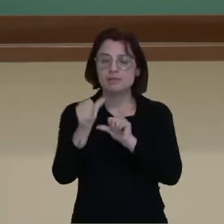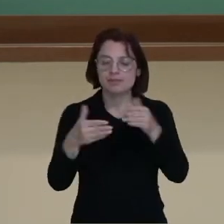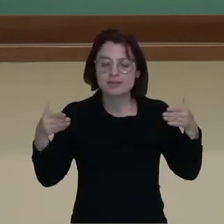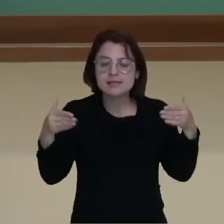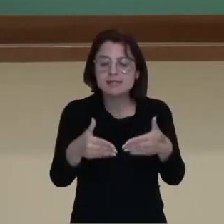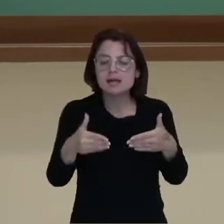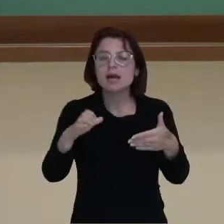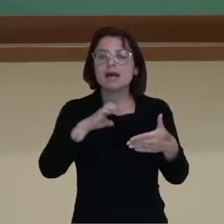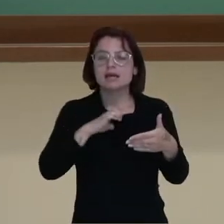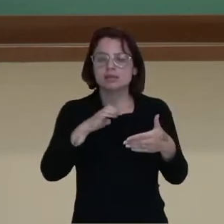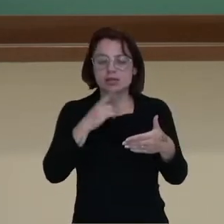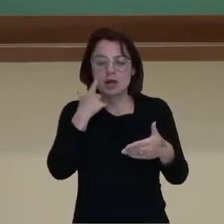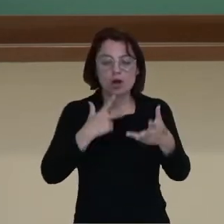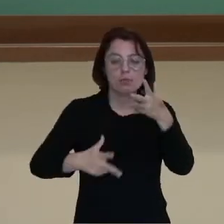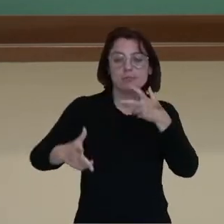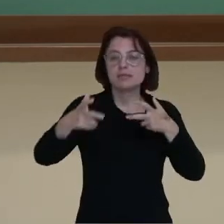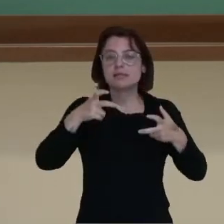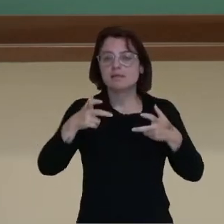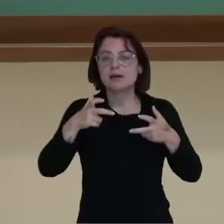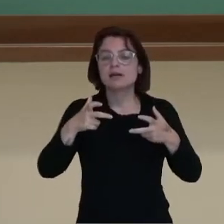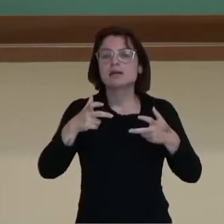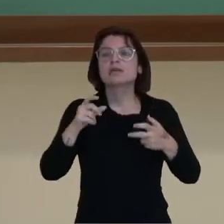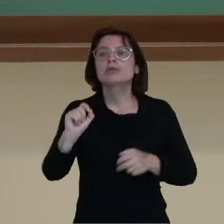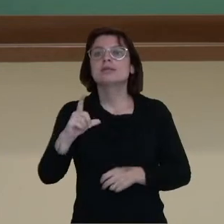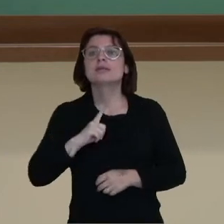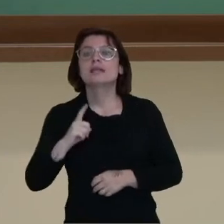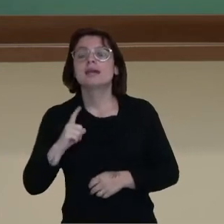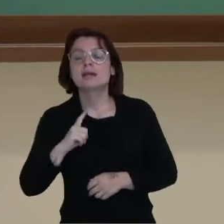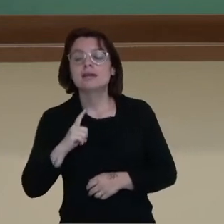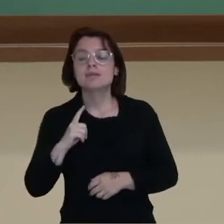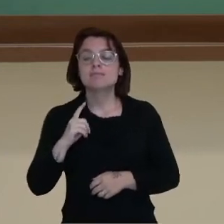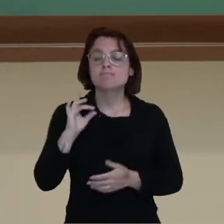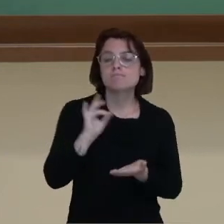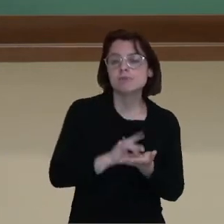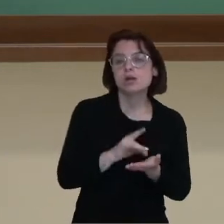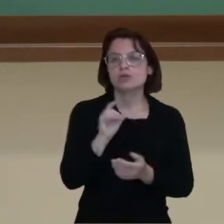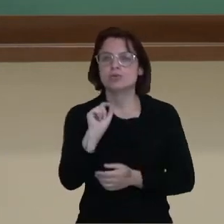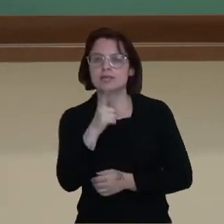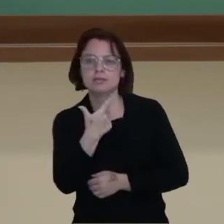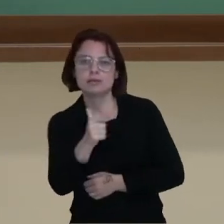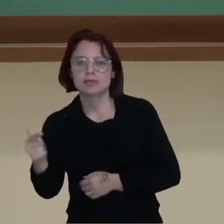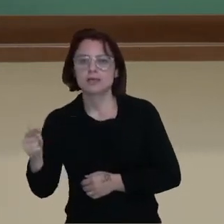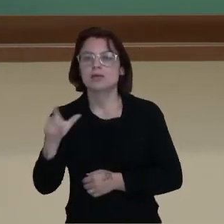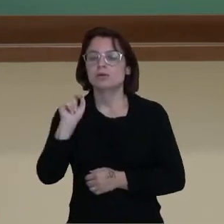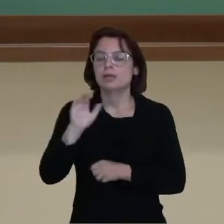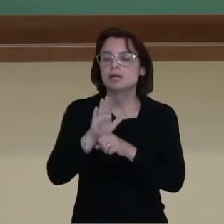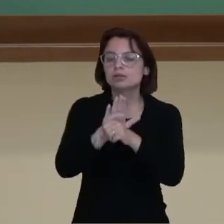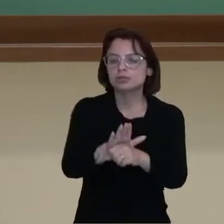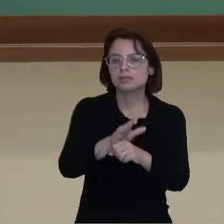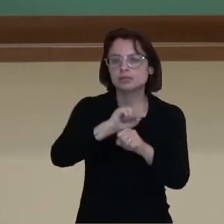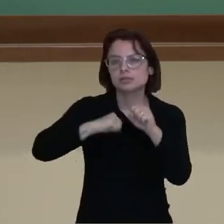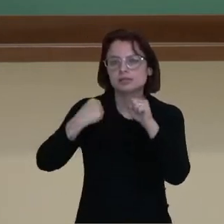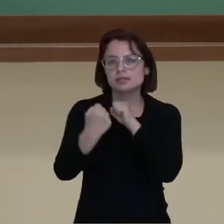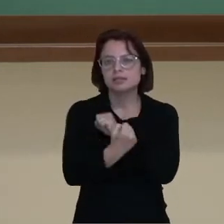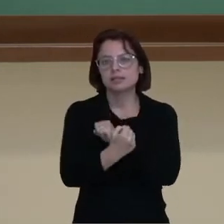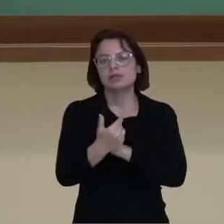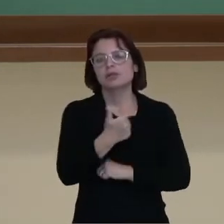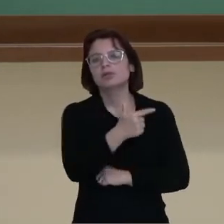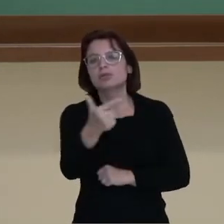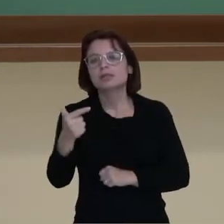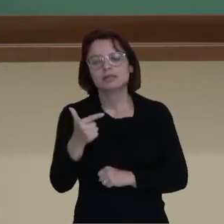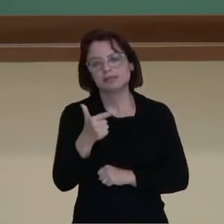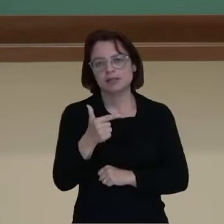então, observar e falar o que é válido, o que não é válido, o que nos ajudaria enquanto sociedade e o que não